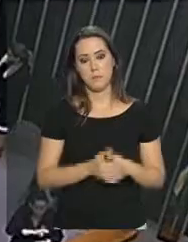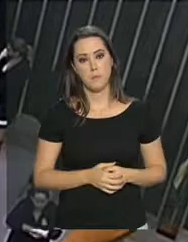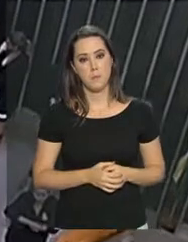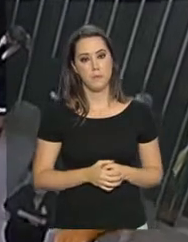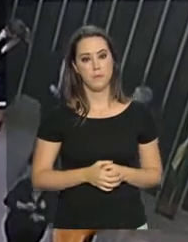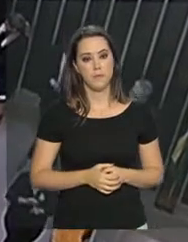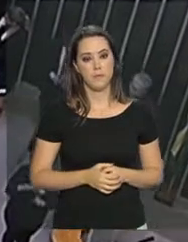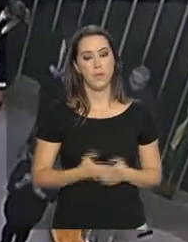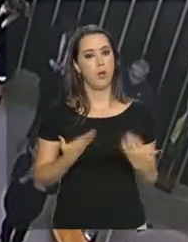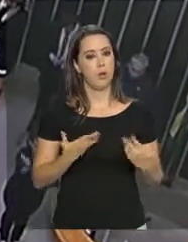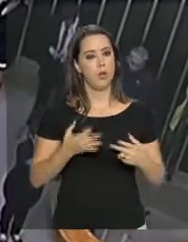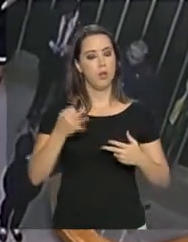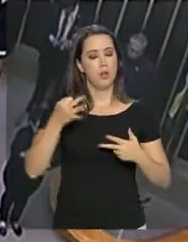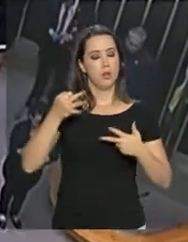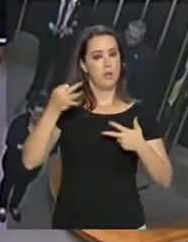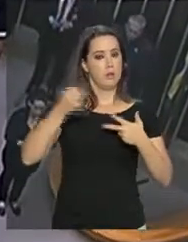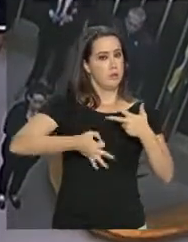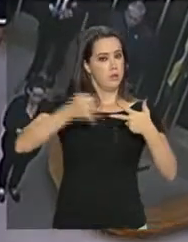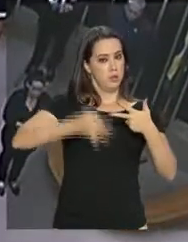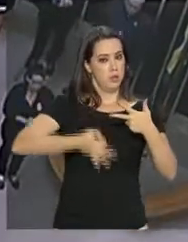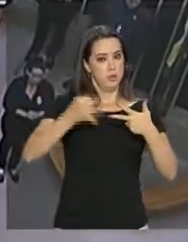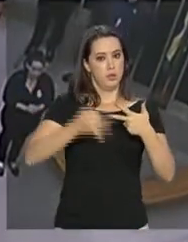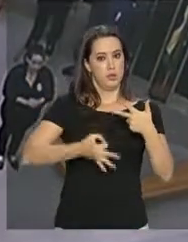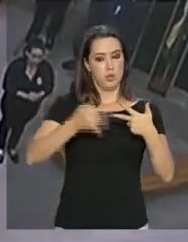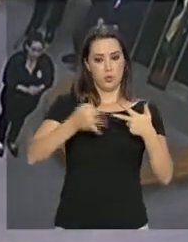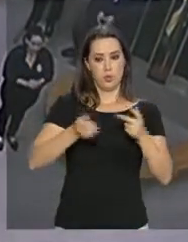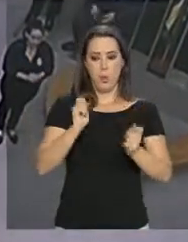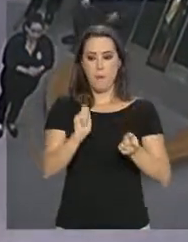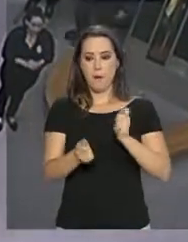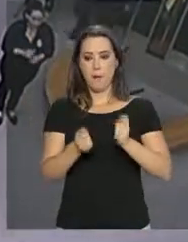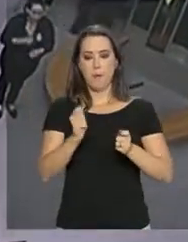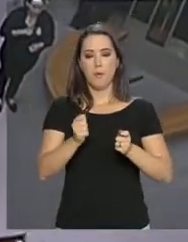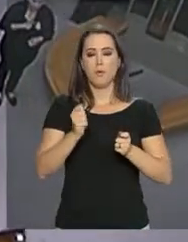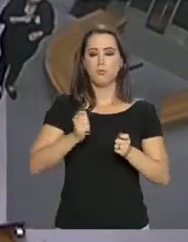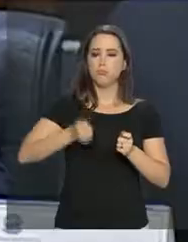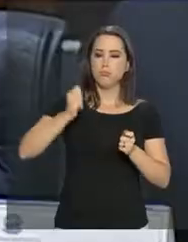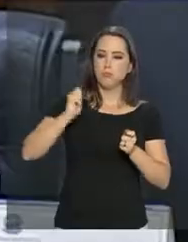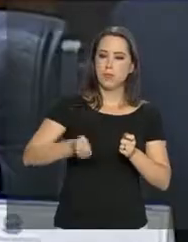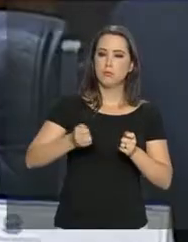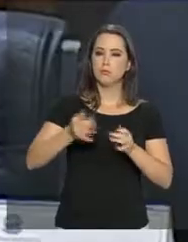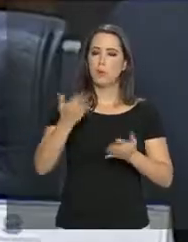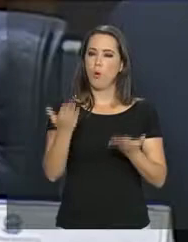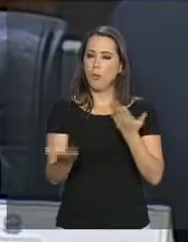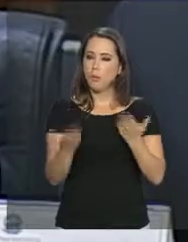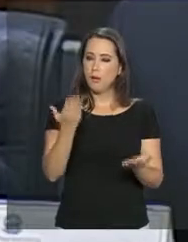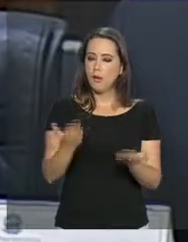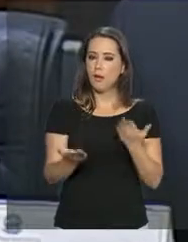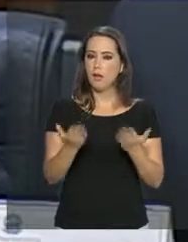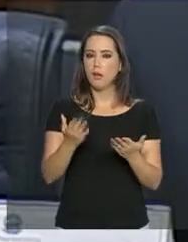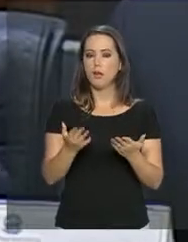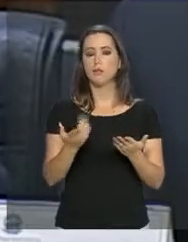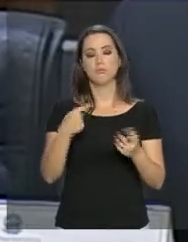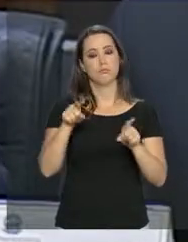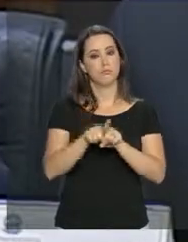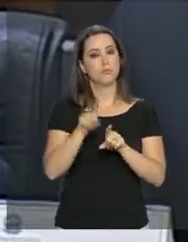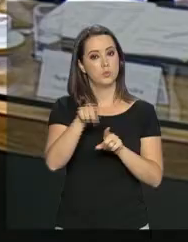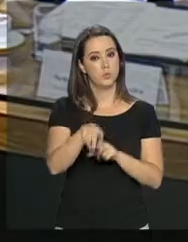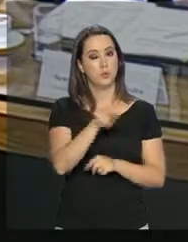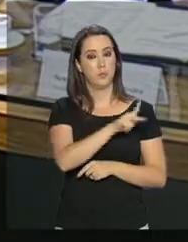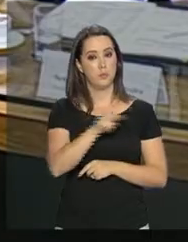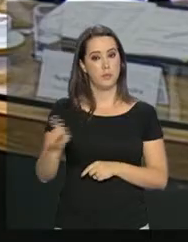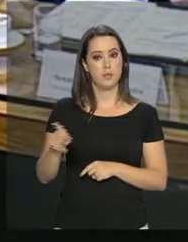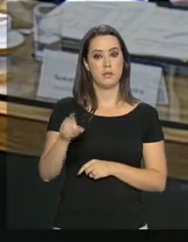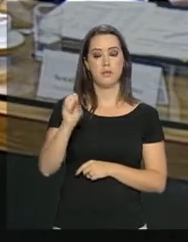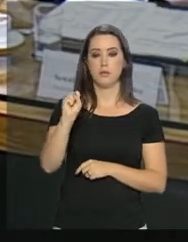já o judiciário tem o papel de árbitro da garantia desses direitos para o presidente do supremo tribunal federal